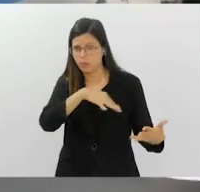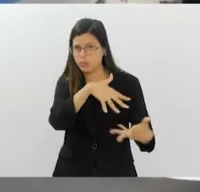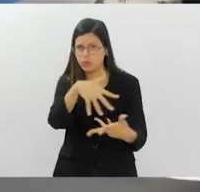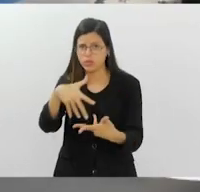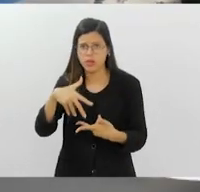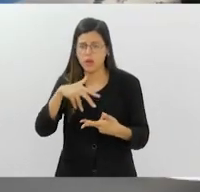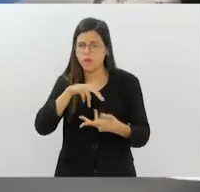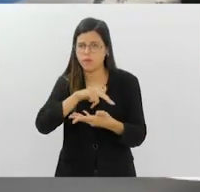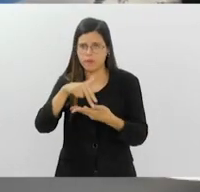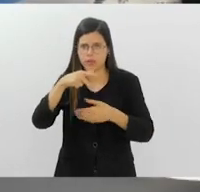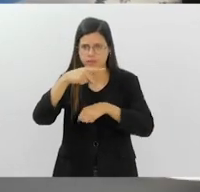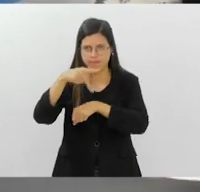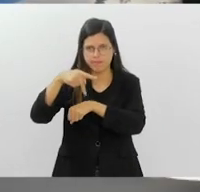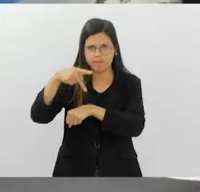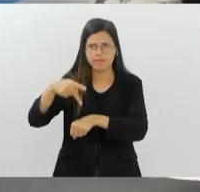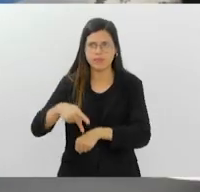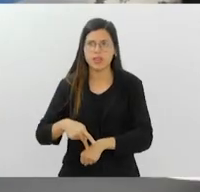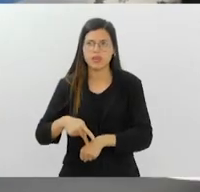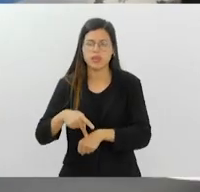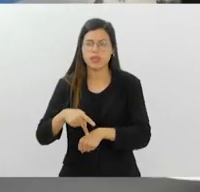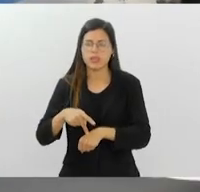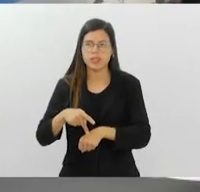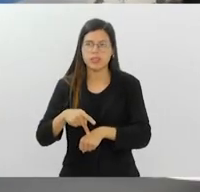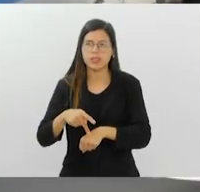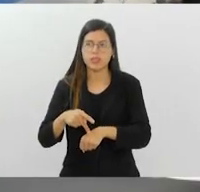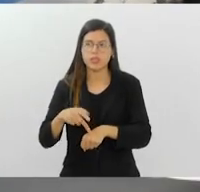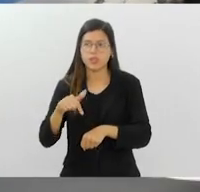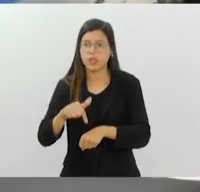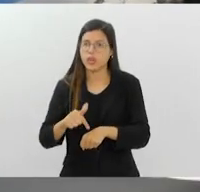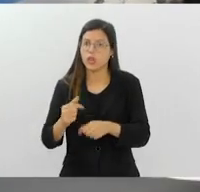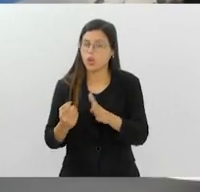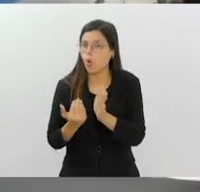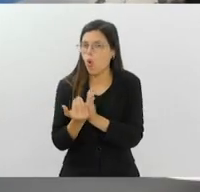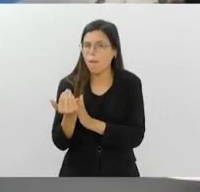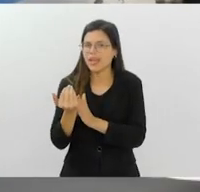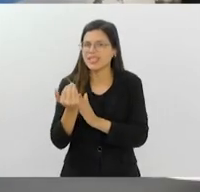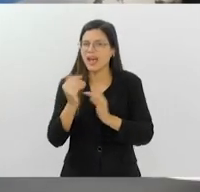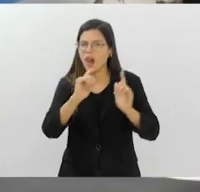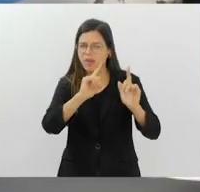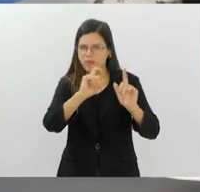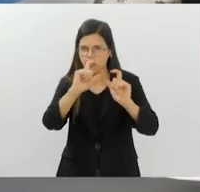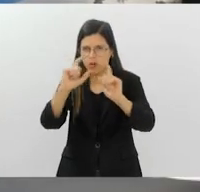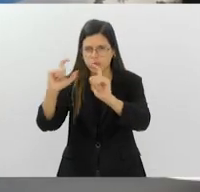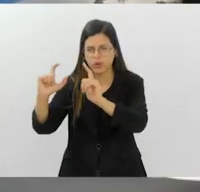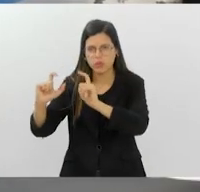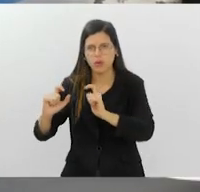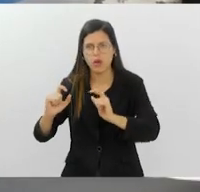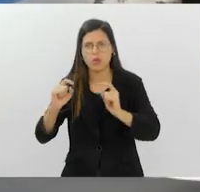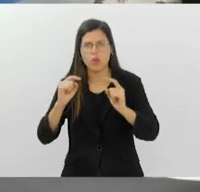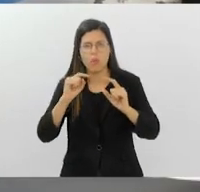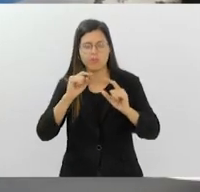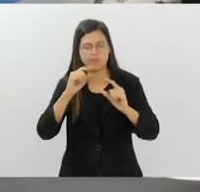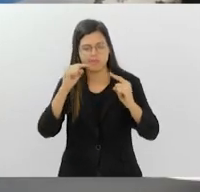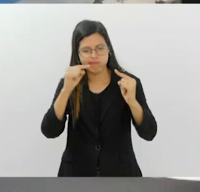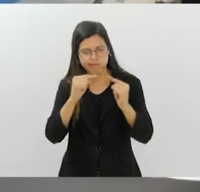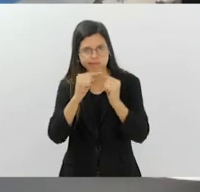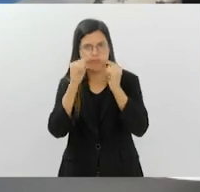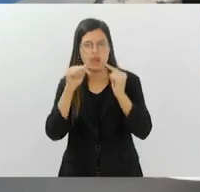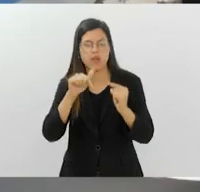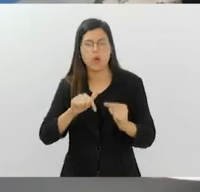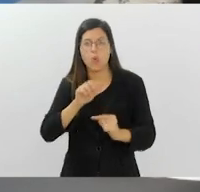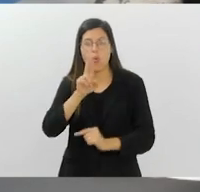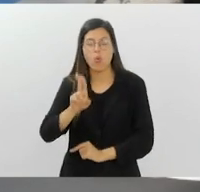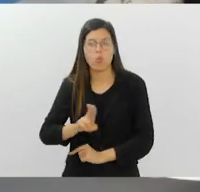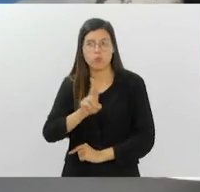países que foram expoentes da produção do reconhecimento facial voltaram atrás do ponto de vista do uso na política